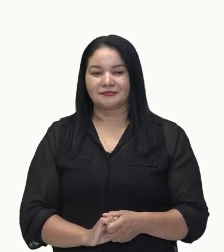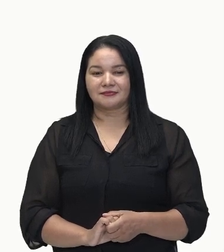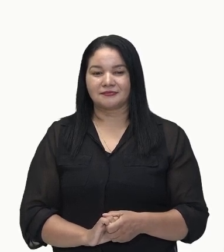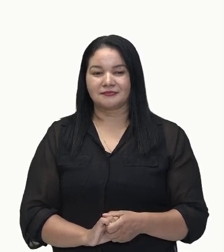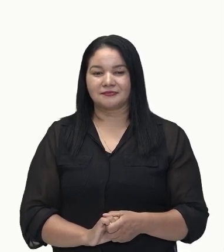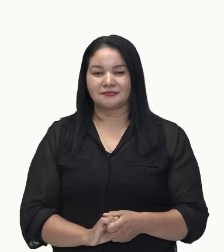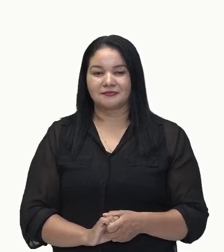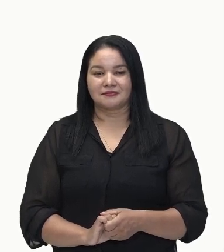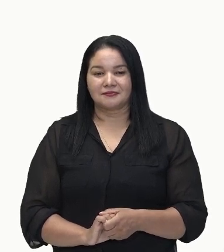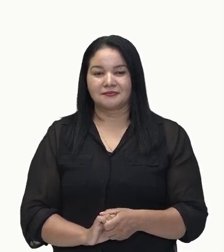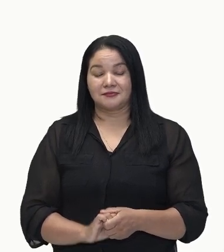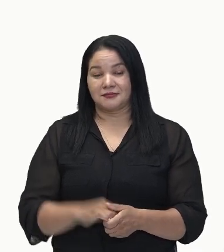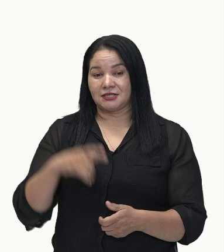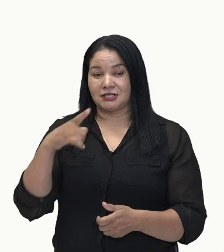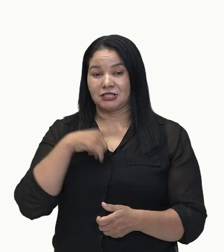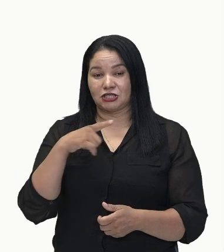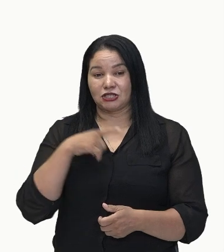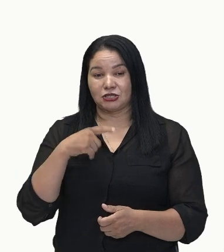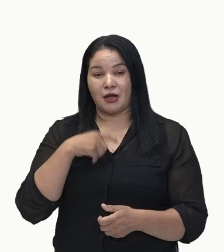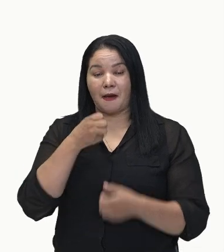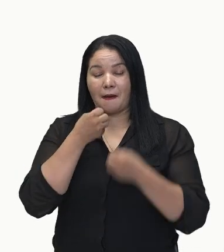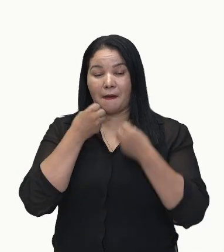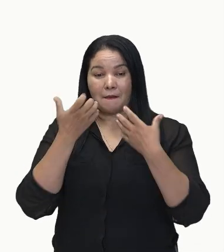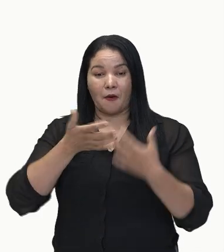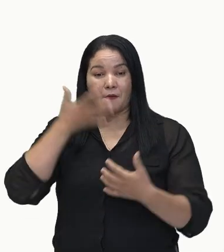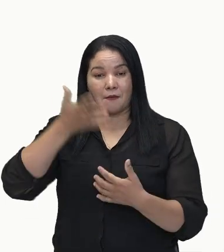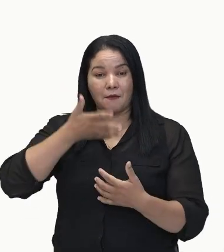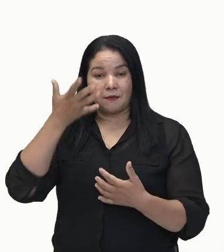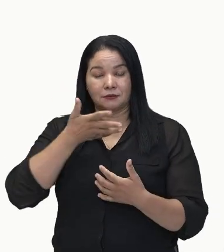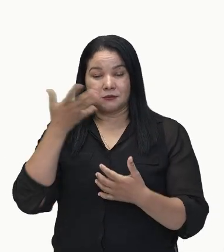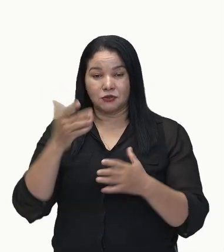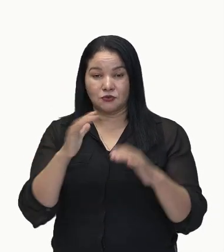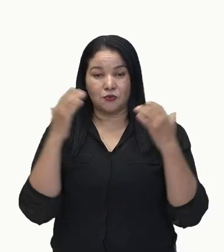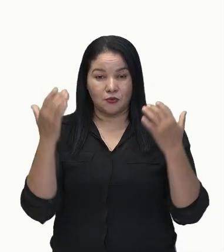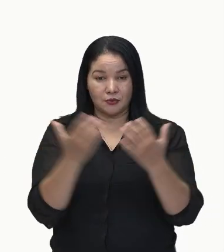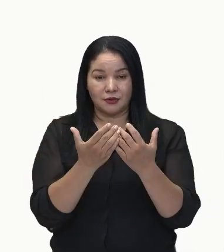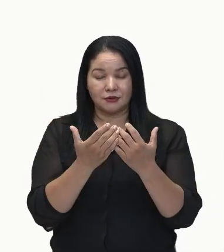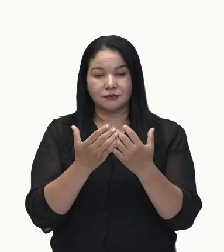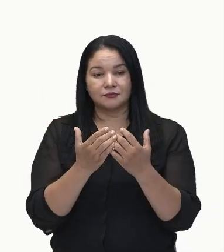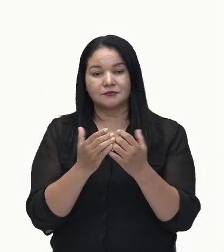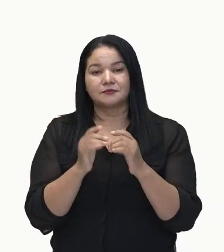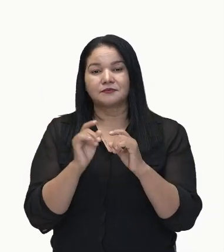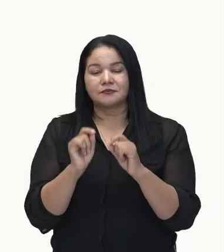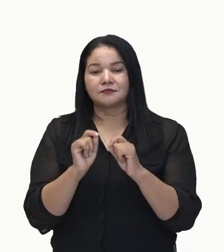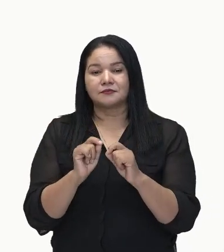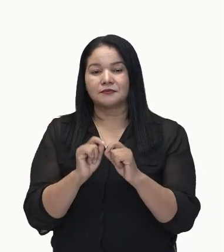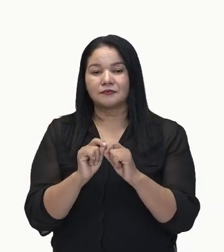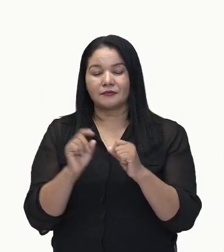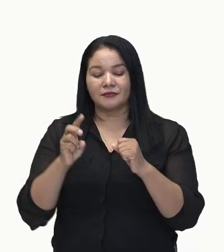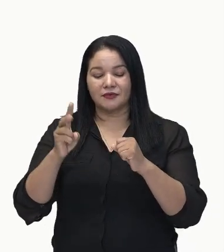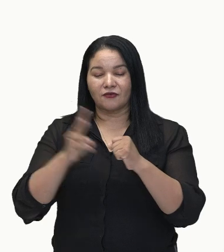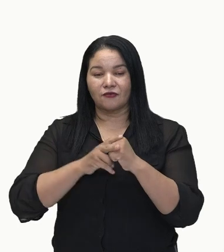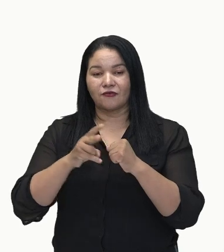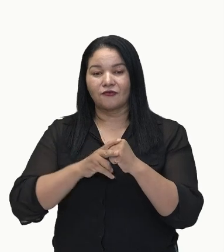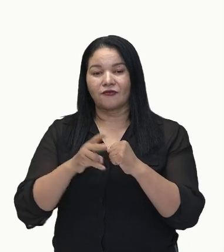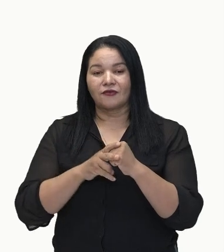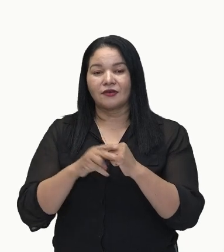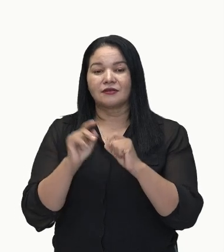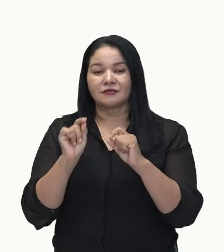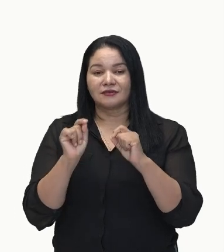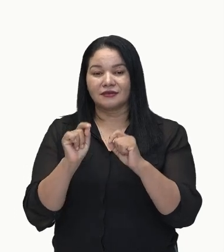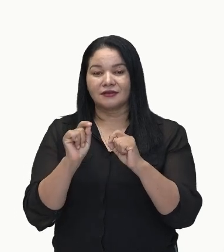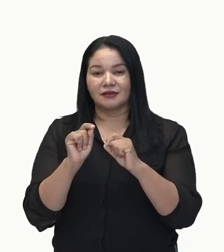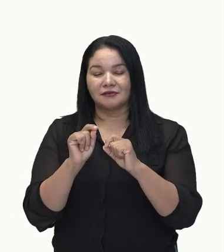boas palestras no Congresso. Então, temos aqui o verbo